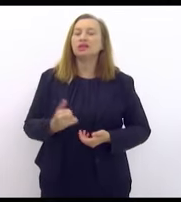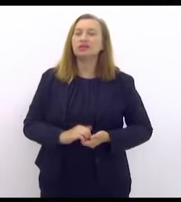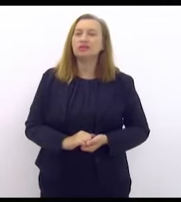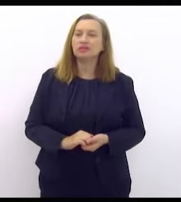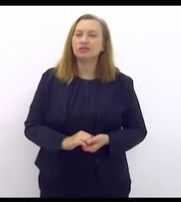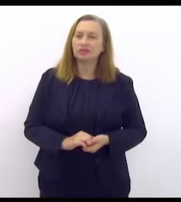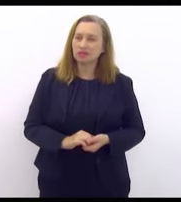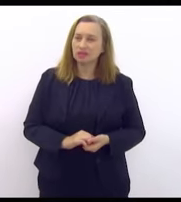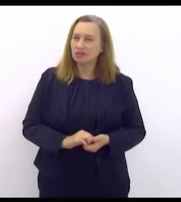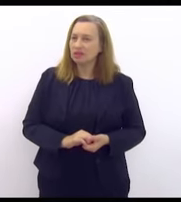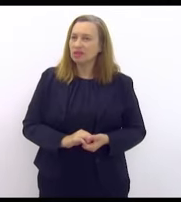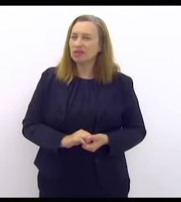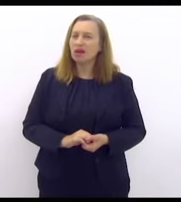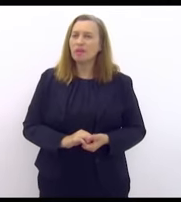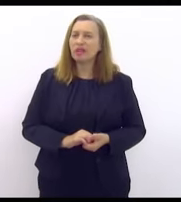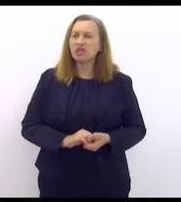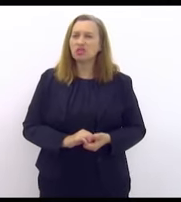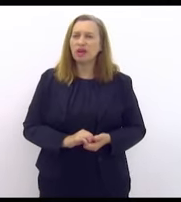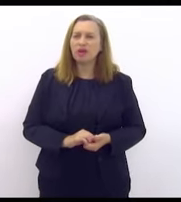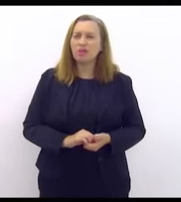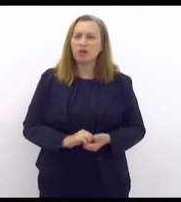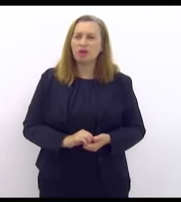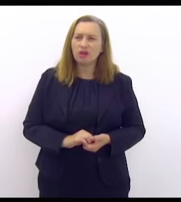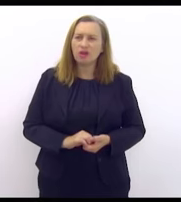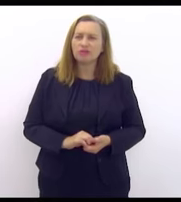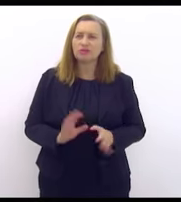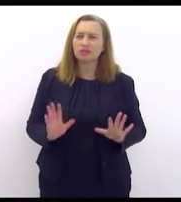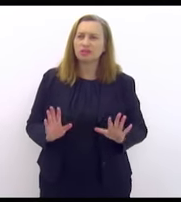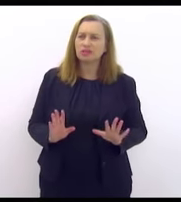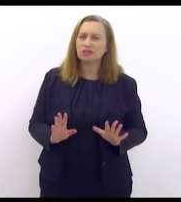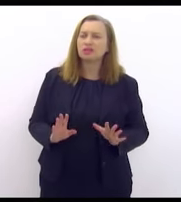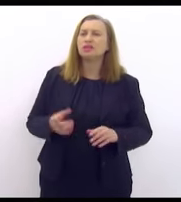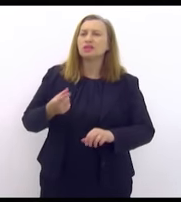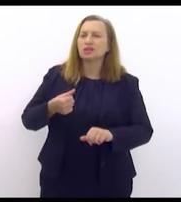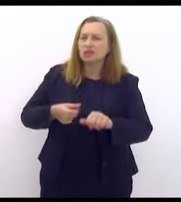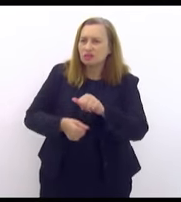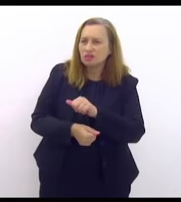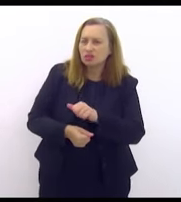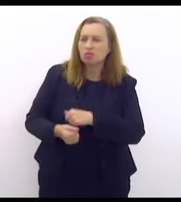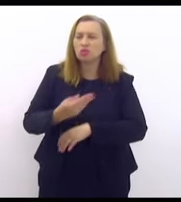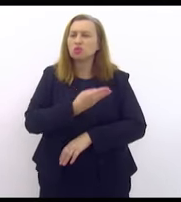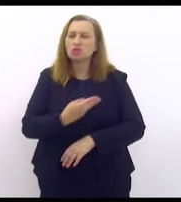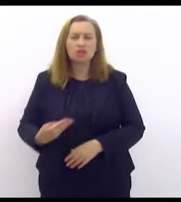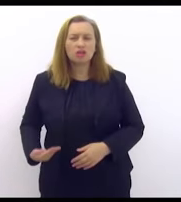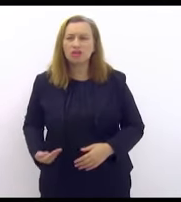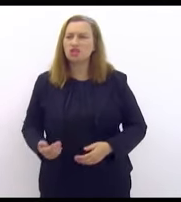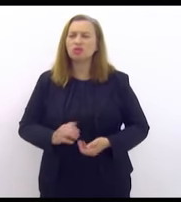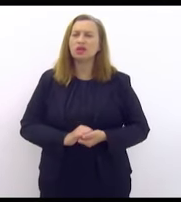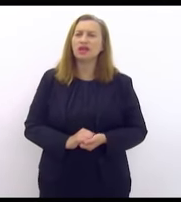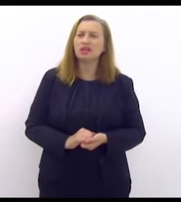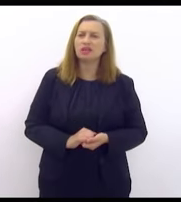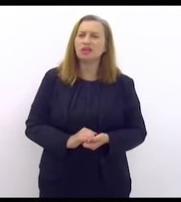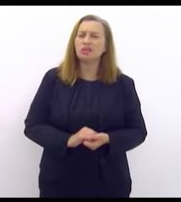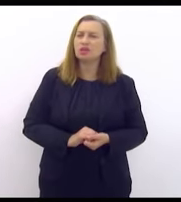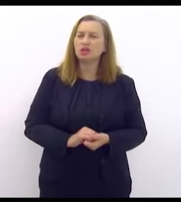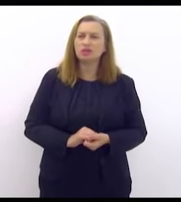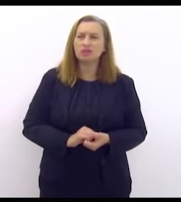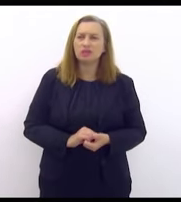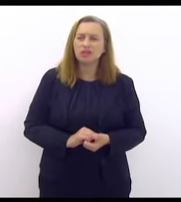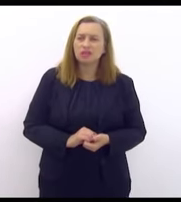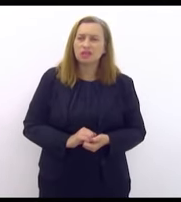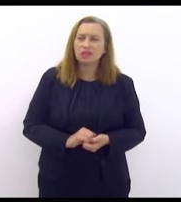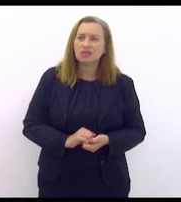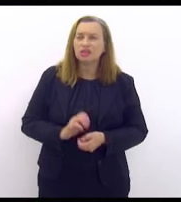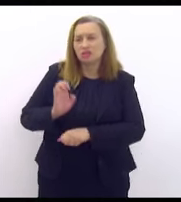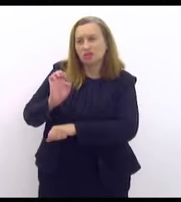Procuradoria-Geral do Estado, fazer com que isso possa ser revisto para aplicar em investimentos públicos. Ou seja, as empresas têm